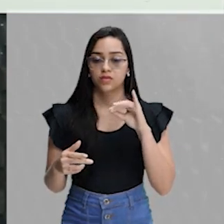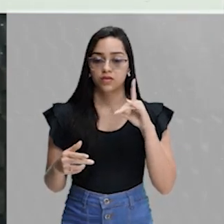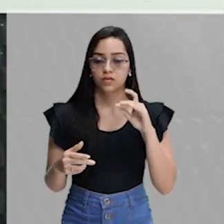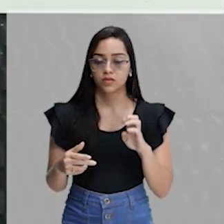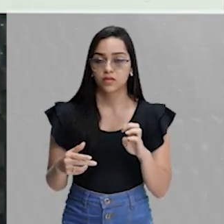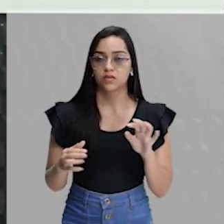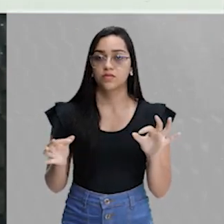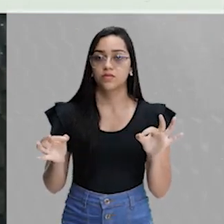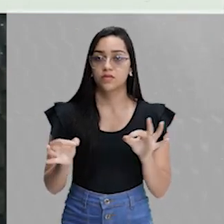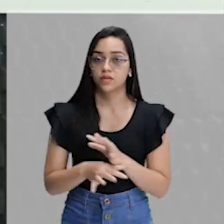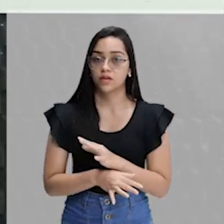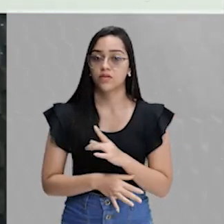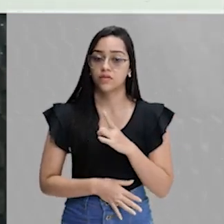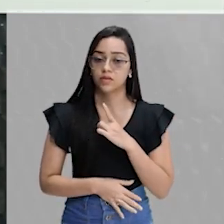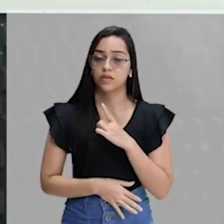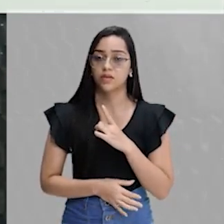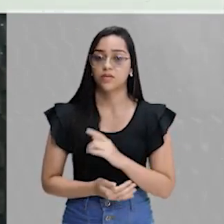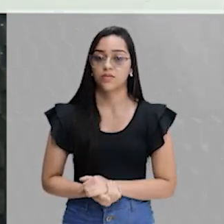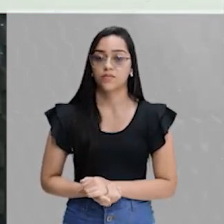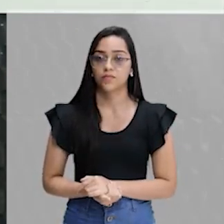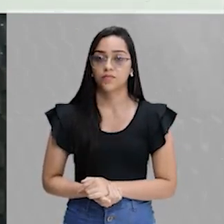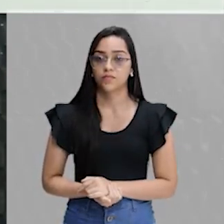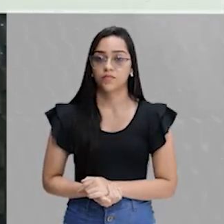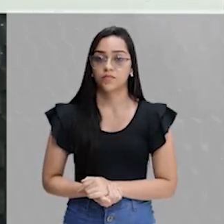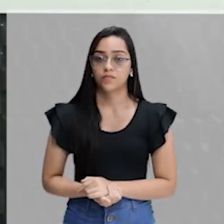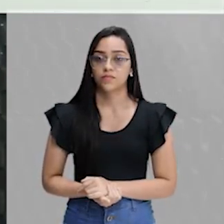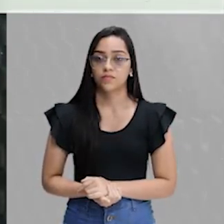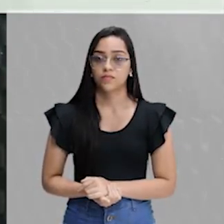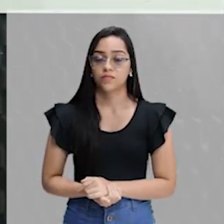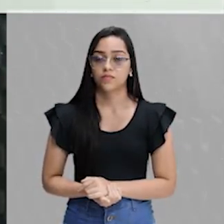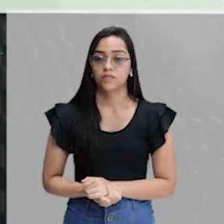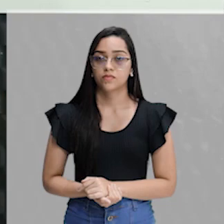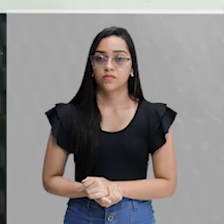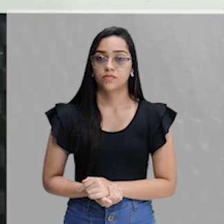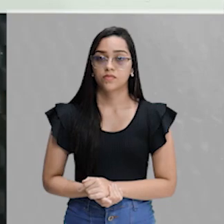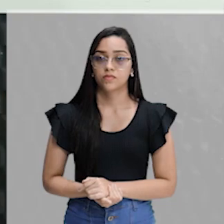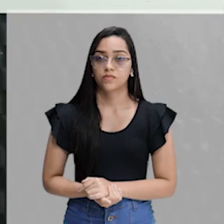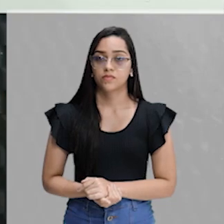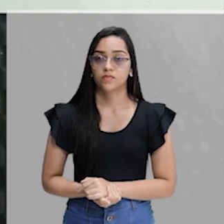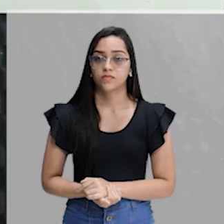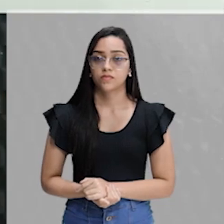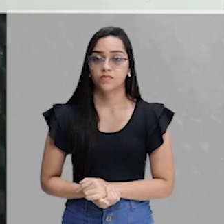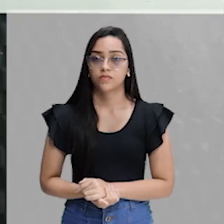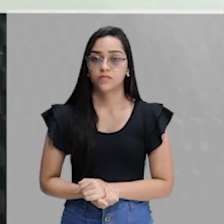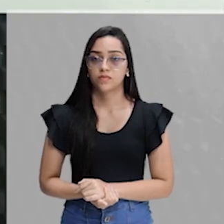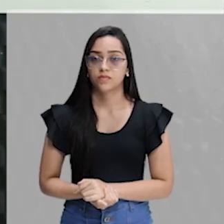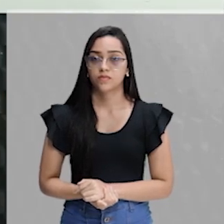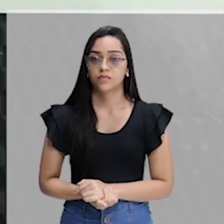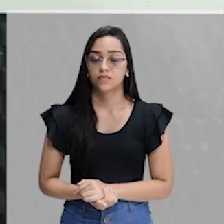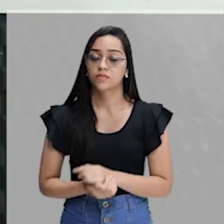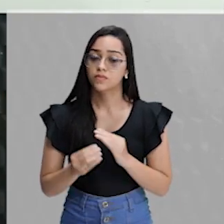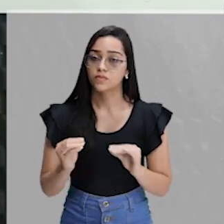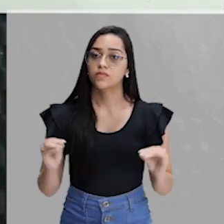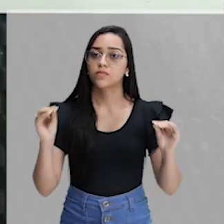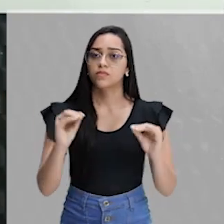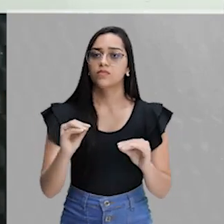final ao quadrado, certo? Então, vou trazer para cá. Nós vamos ter o